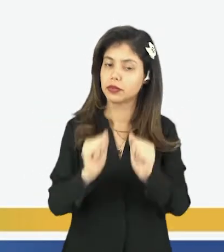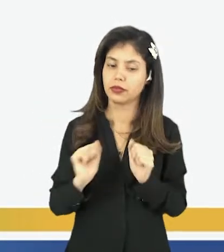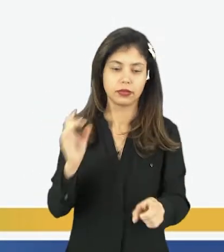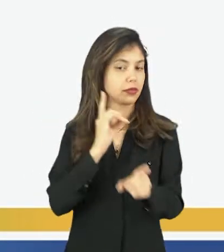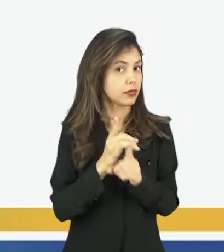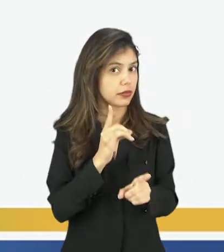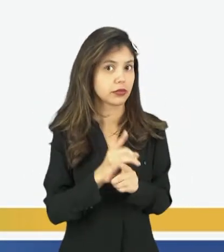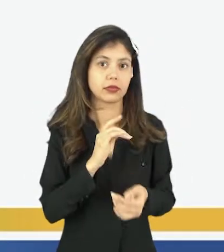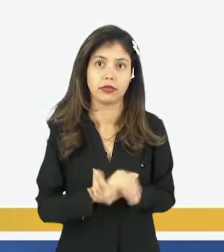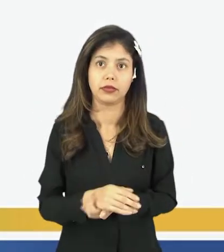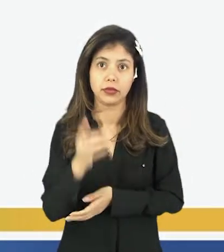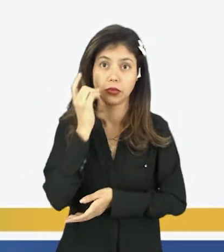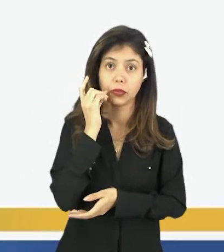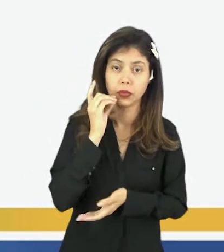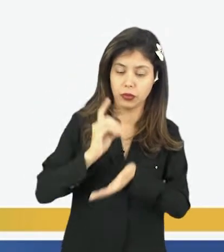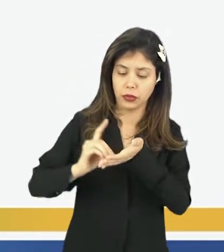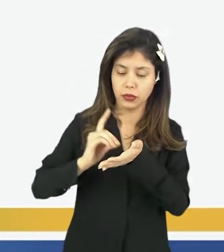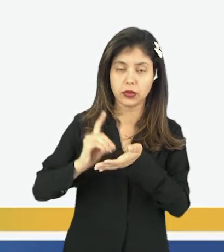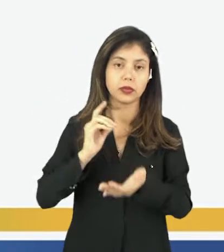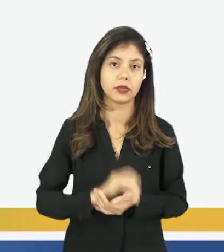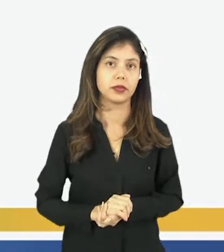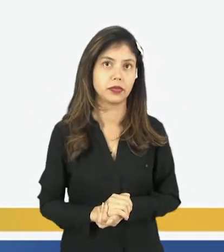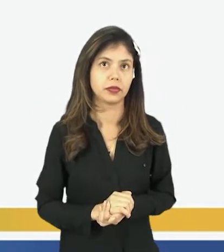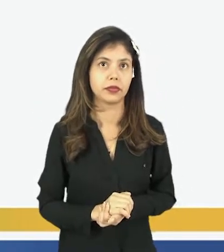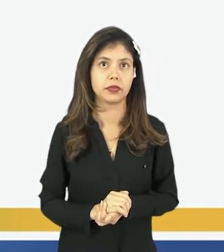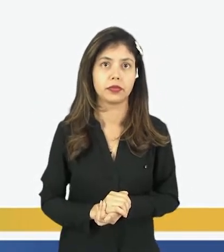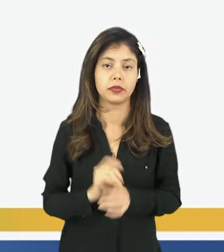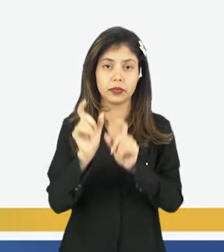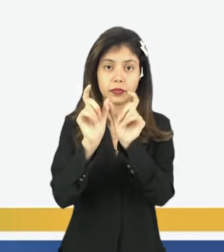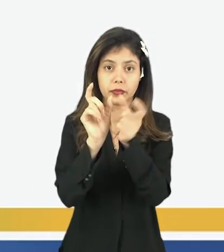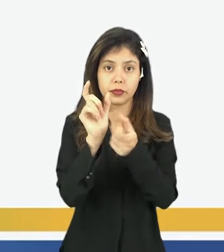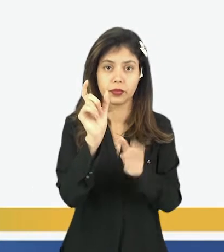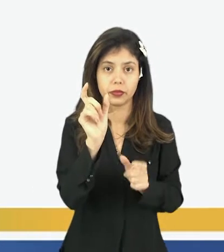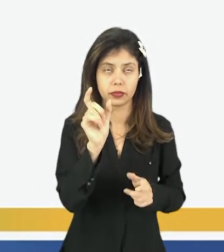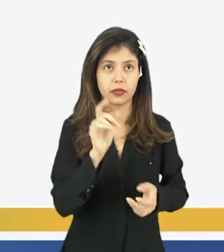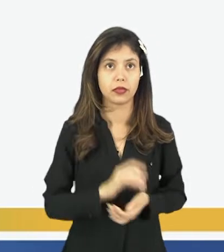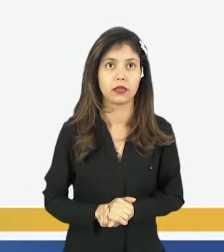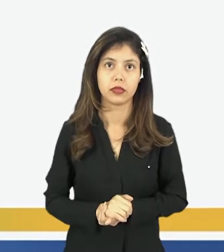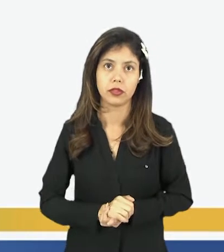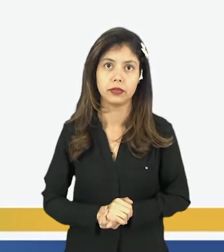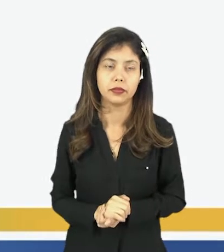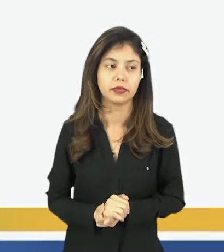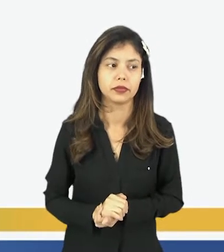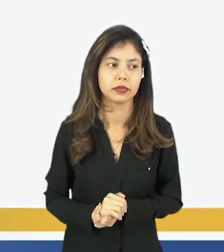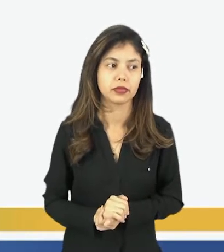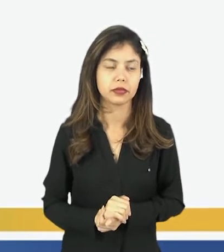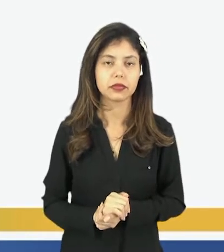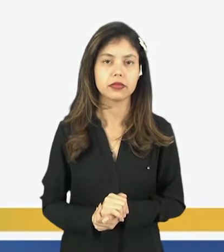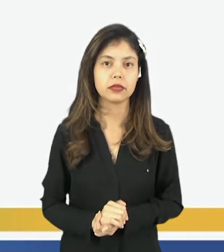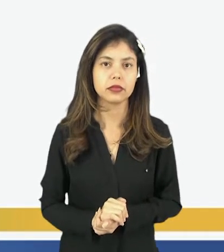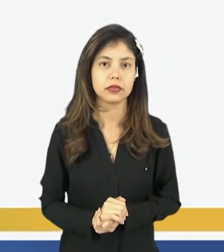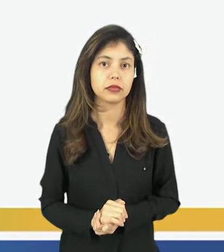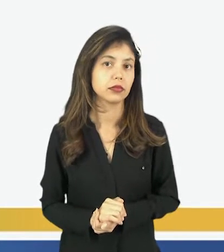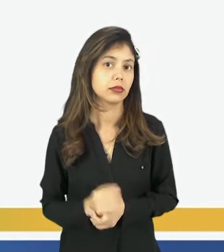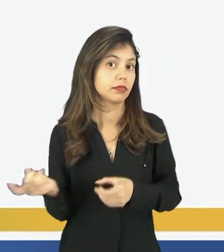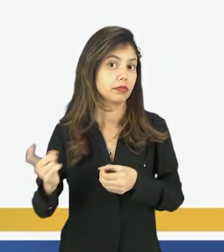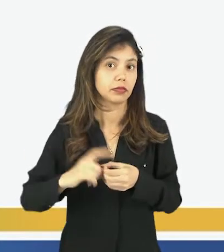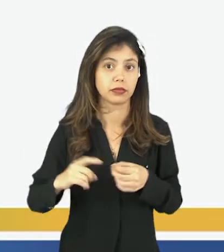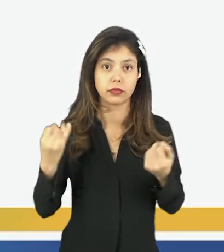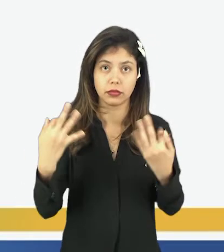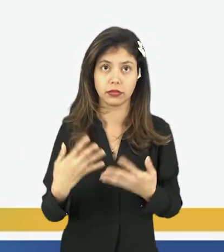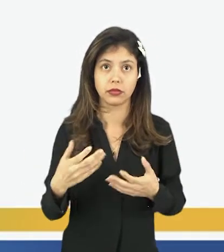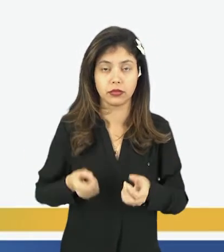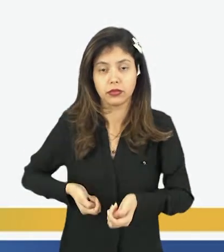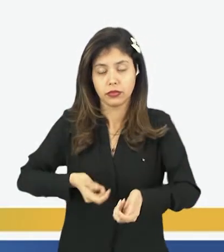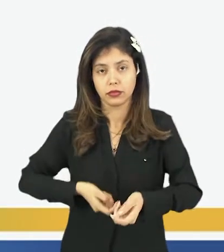encontrar aí num dicionário, tá? No verbete. No dicionário a gente vê vários verbetes lá. Então vamos recordar, ó, a dica aí